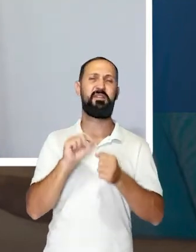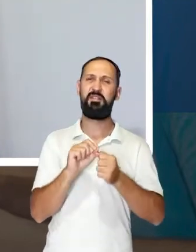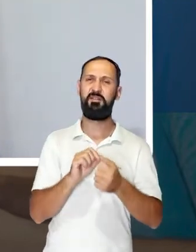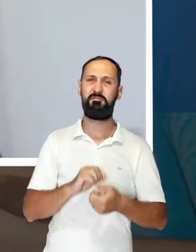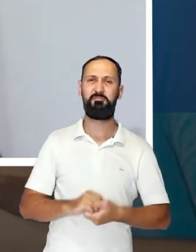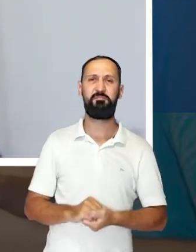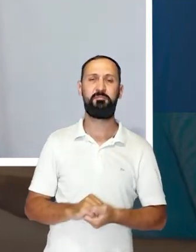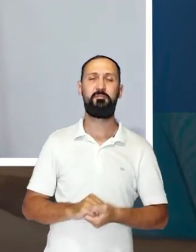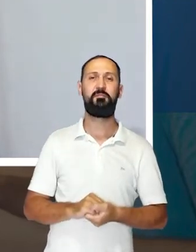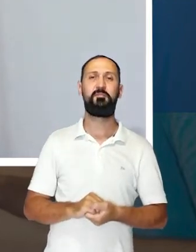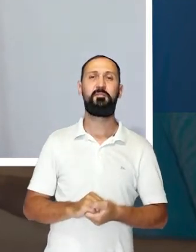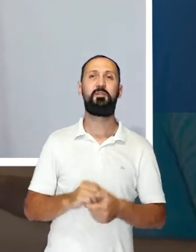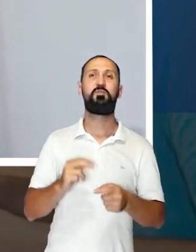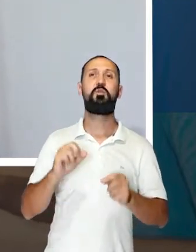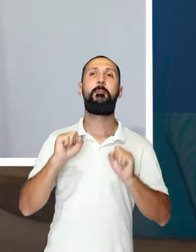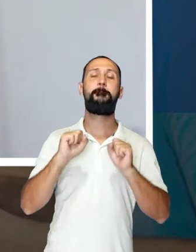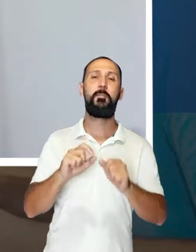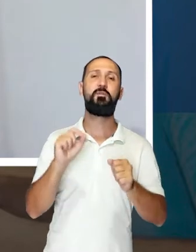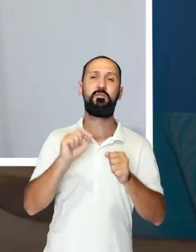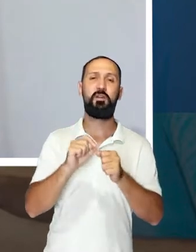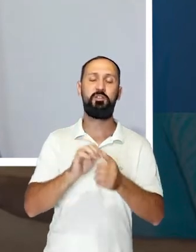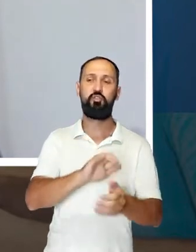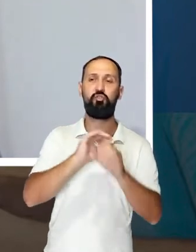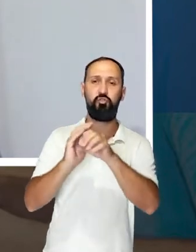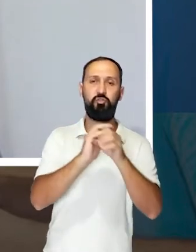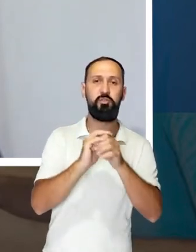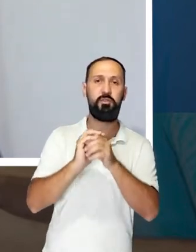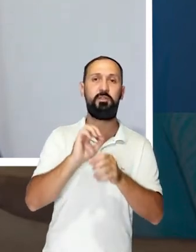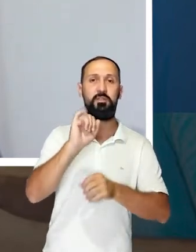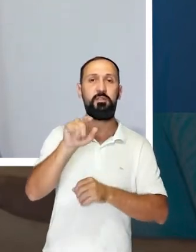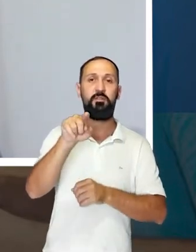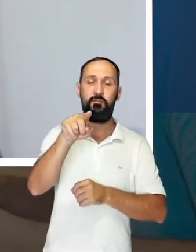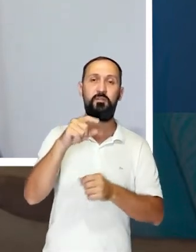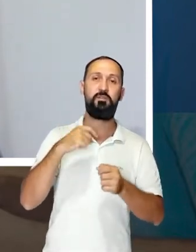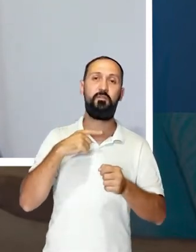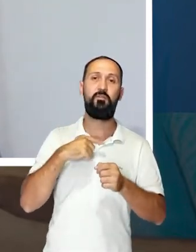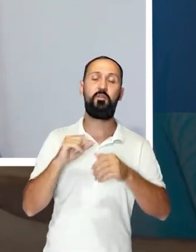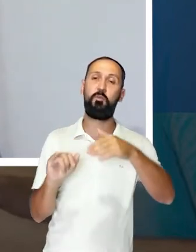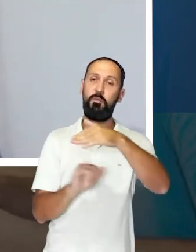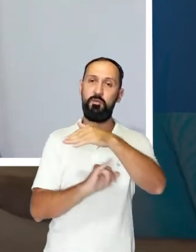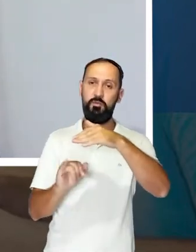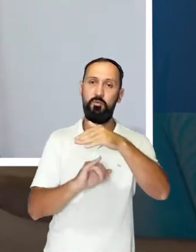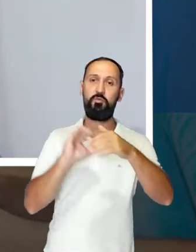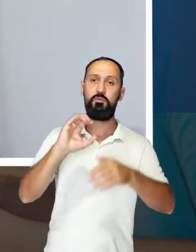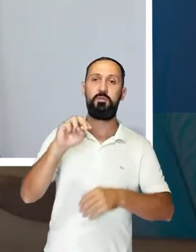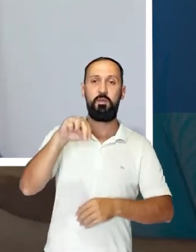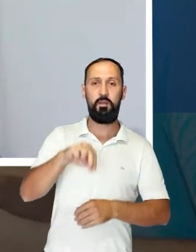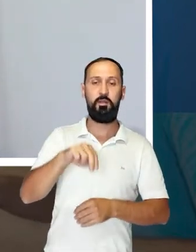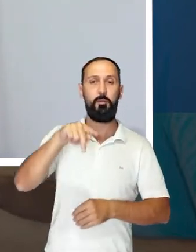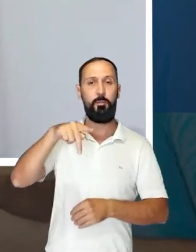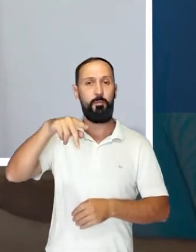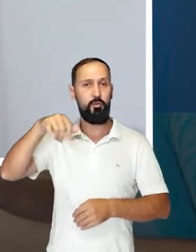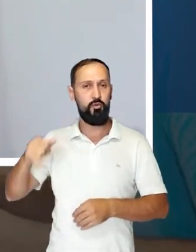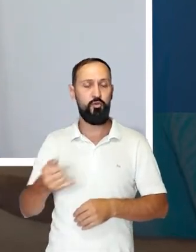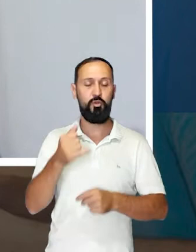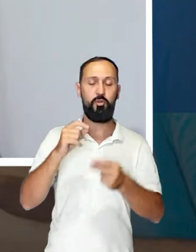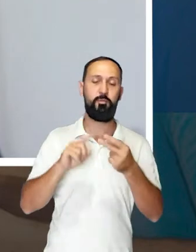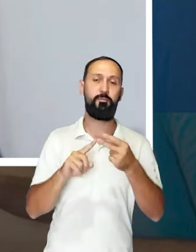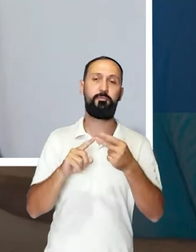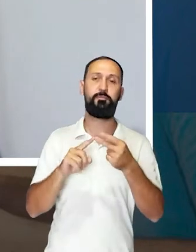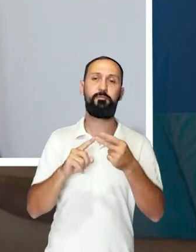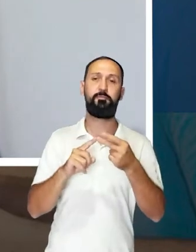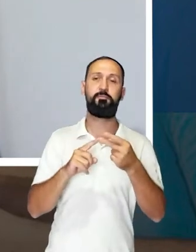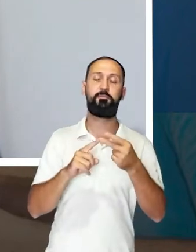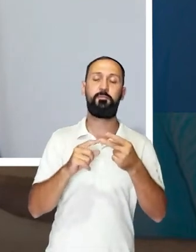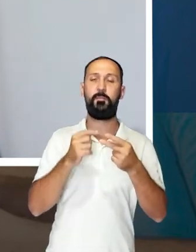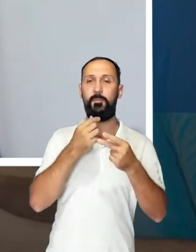isso. Porque só se pode patentear drinks se você for uma instituição com CNPJ, você